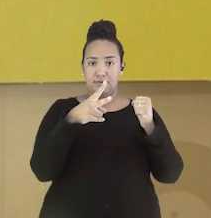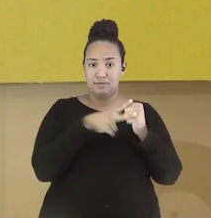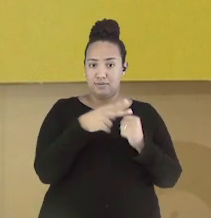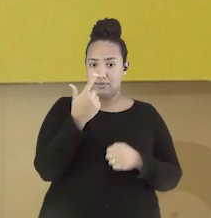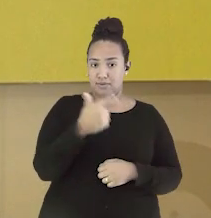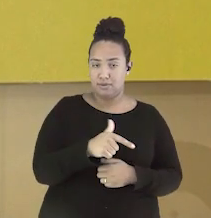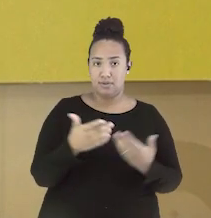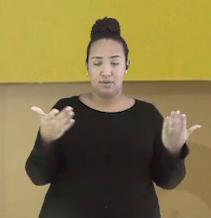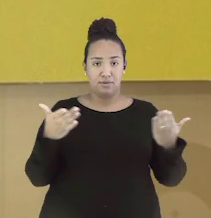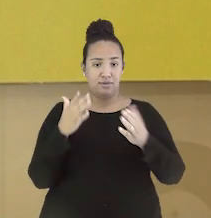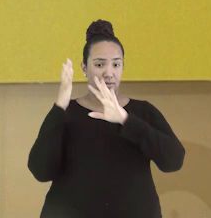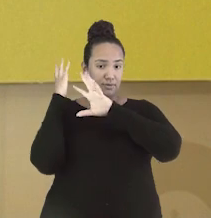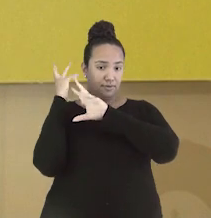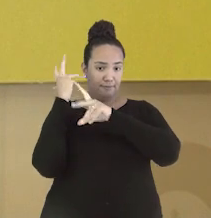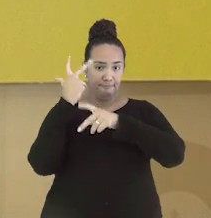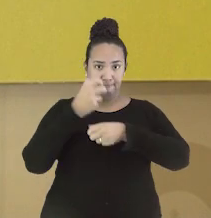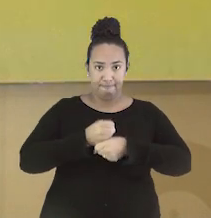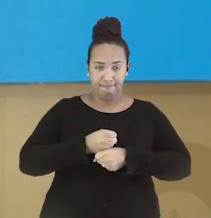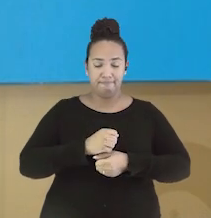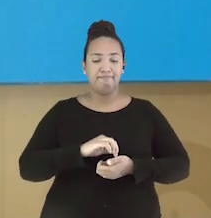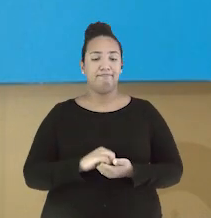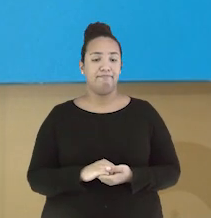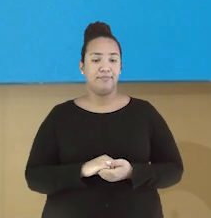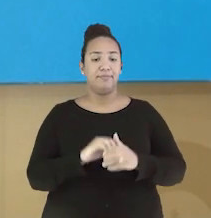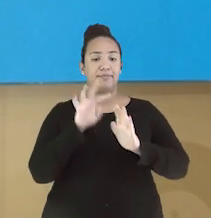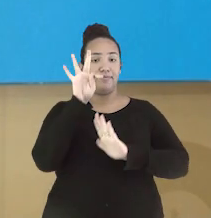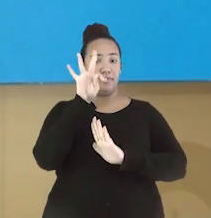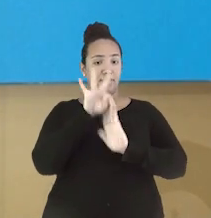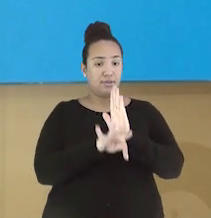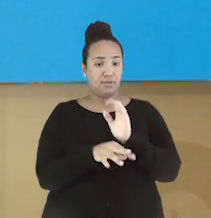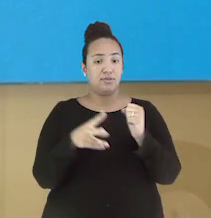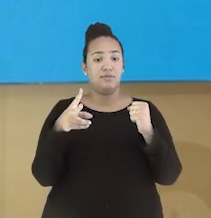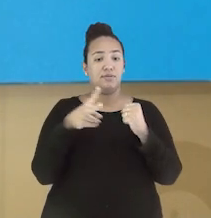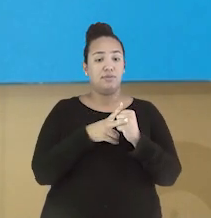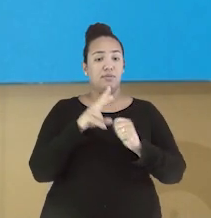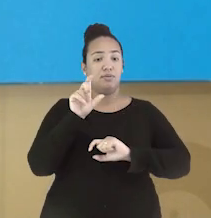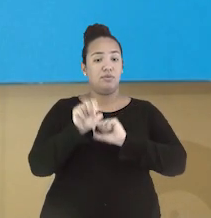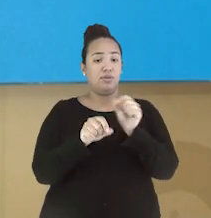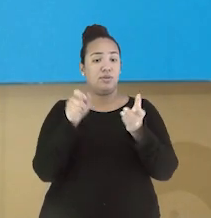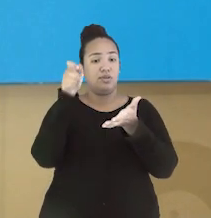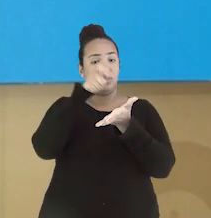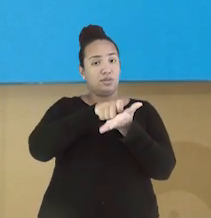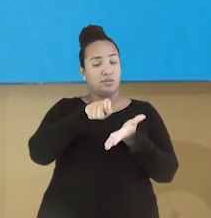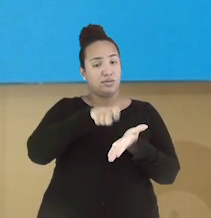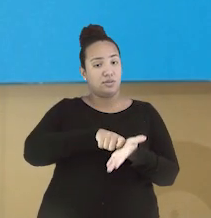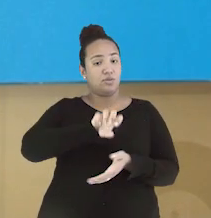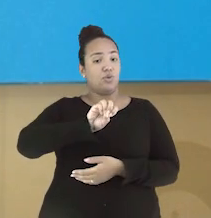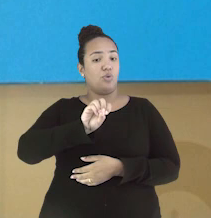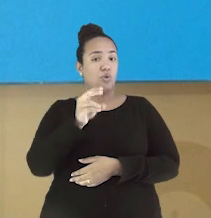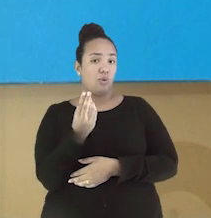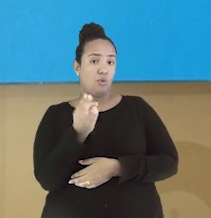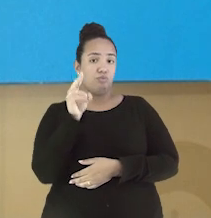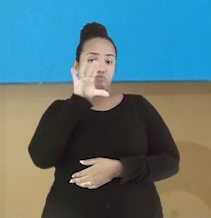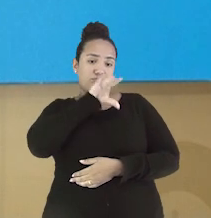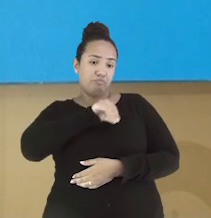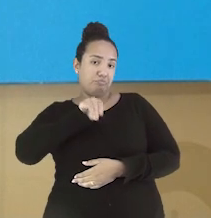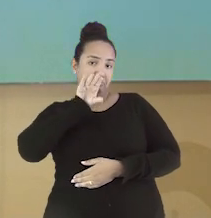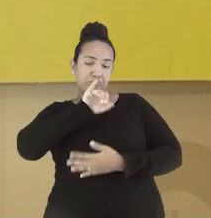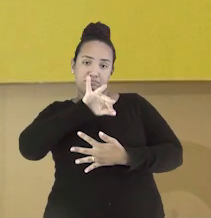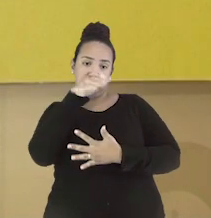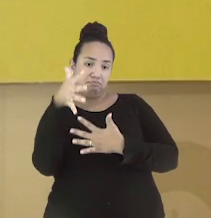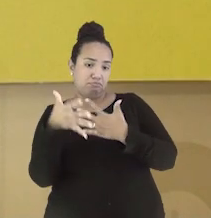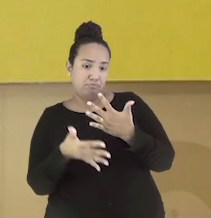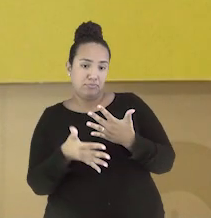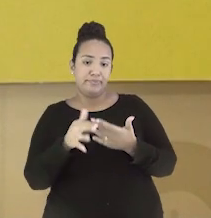Vamos relembrar. O texto verbal é o texto escrito ou falado. Observe o material